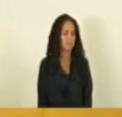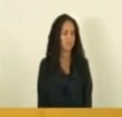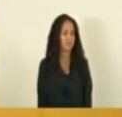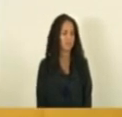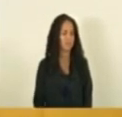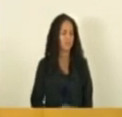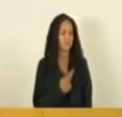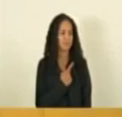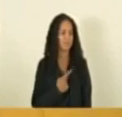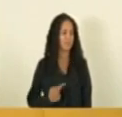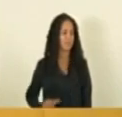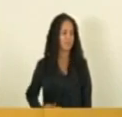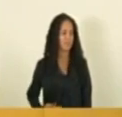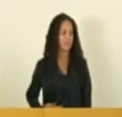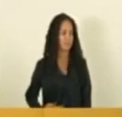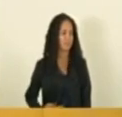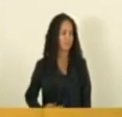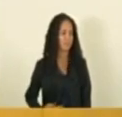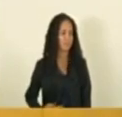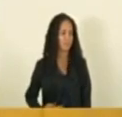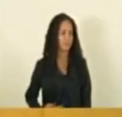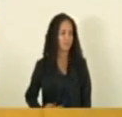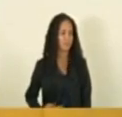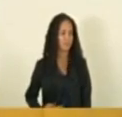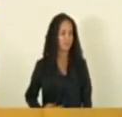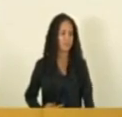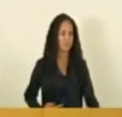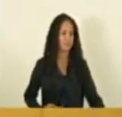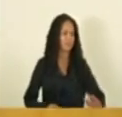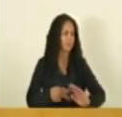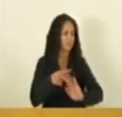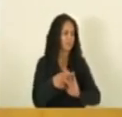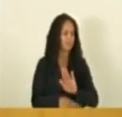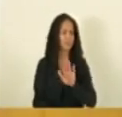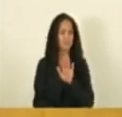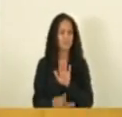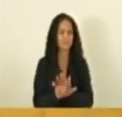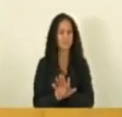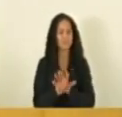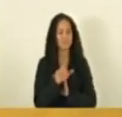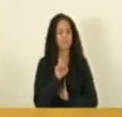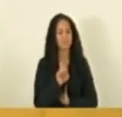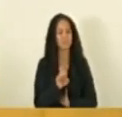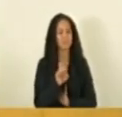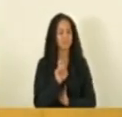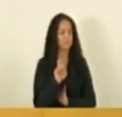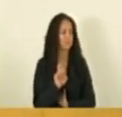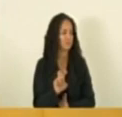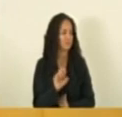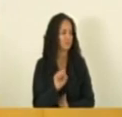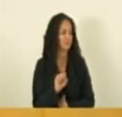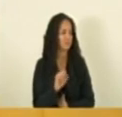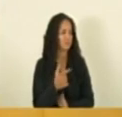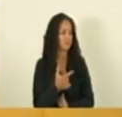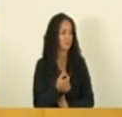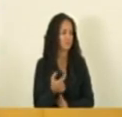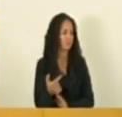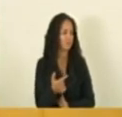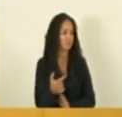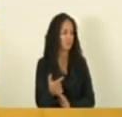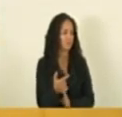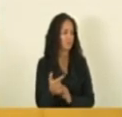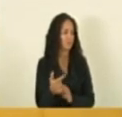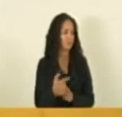Senhor presidente, matéria projeto de lei 458/2022, de autoria do deputado